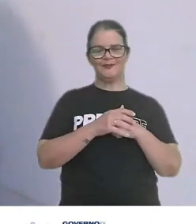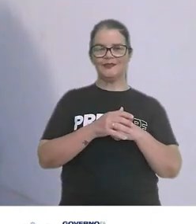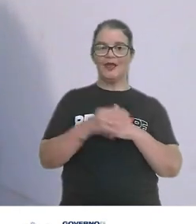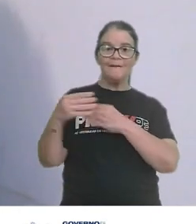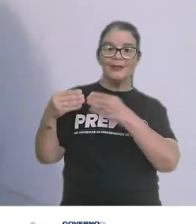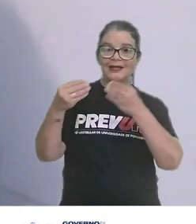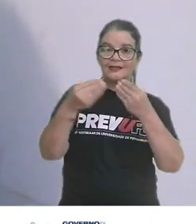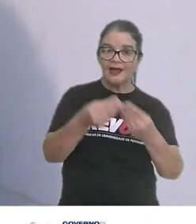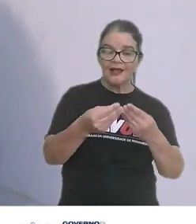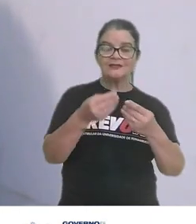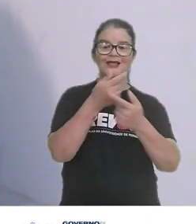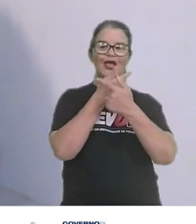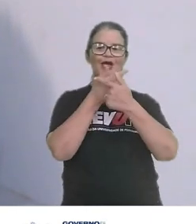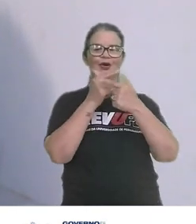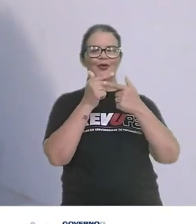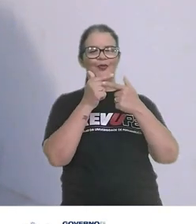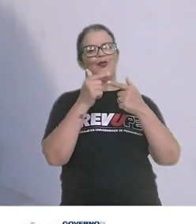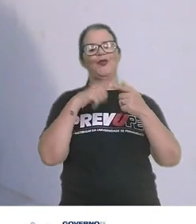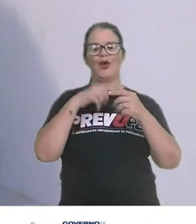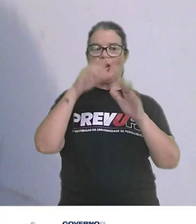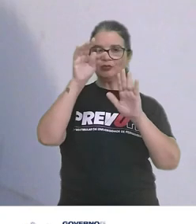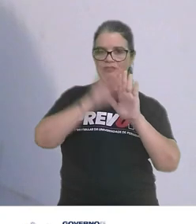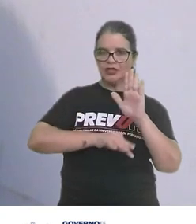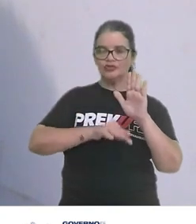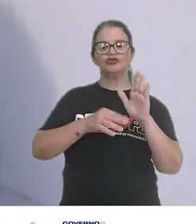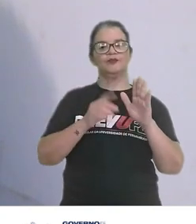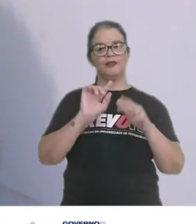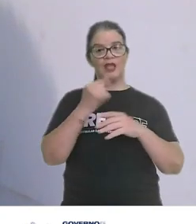para trazer humor ao